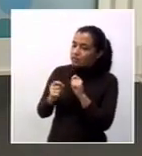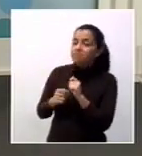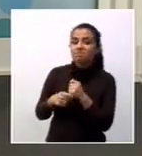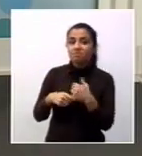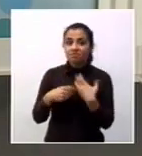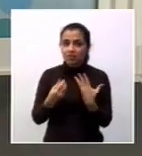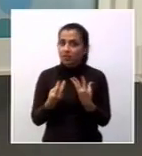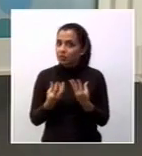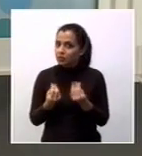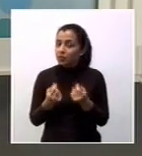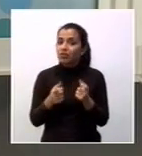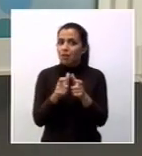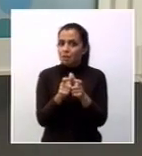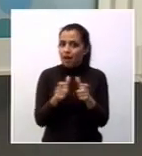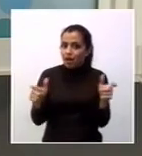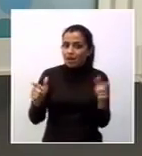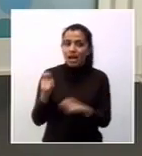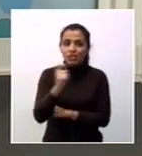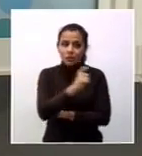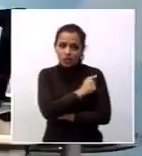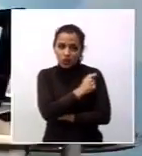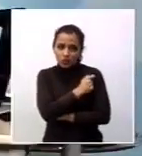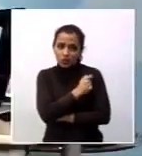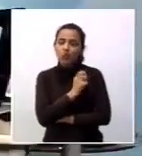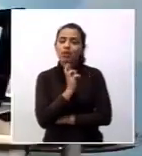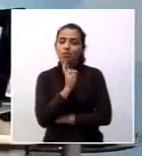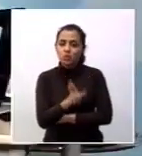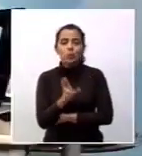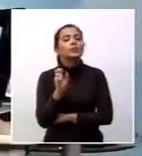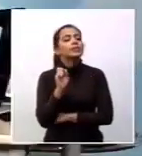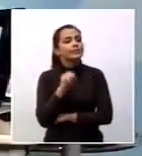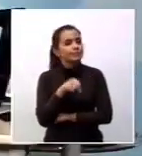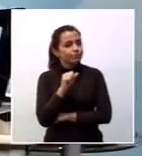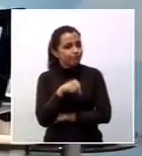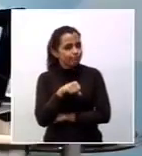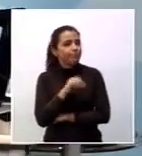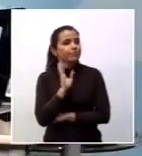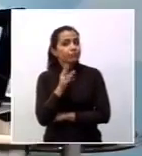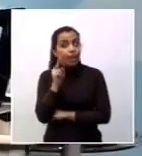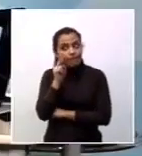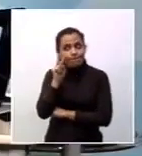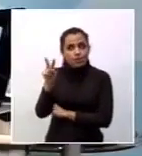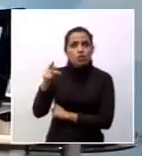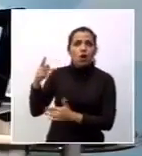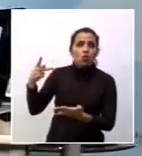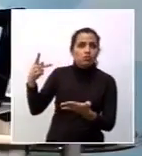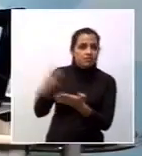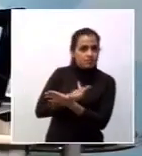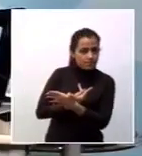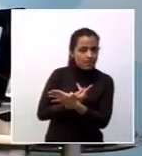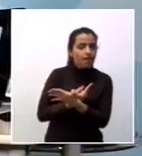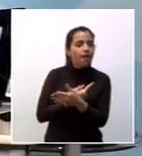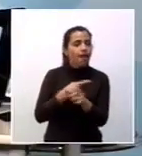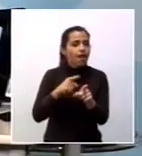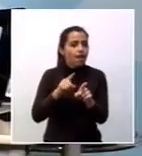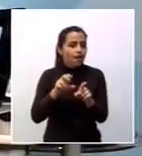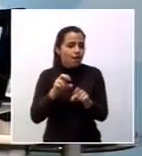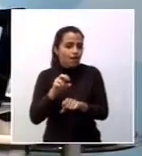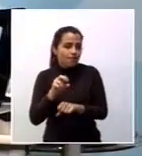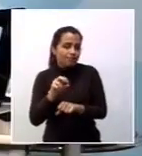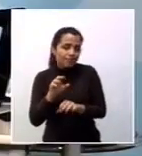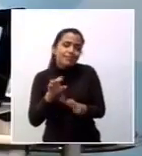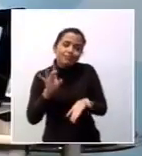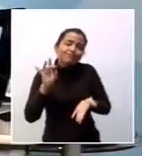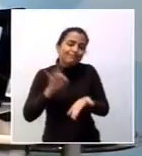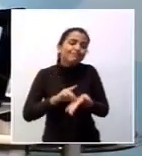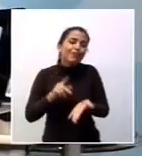dos alunos responderam que sim, que já viram isso acontecer, que realmente